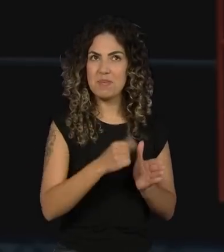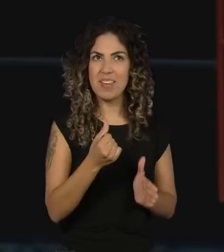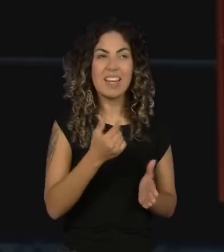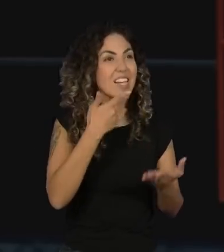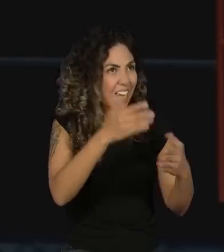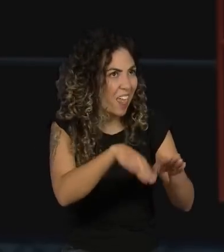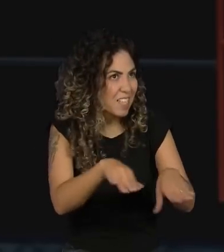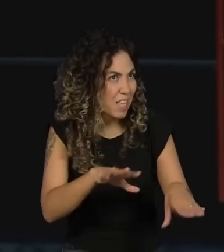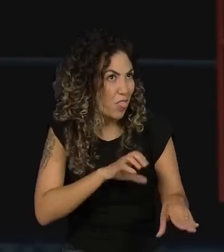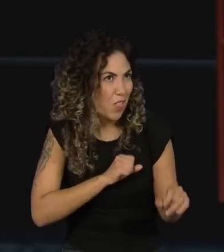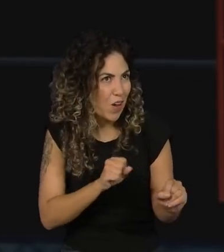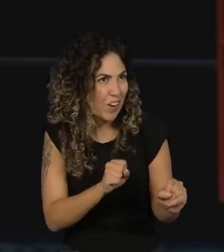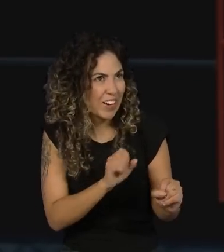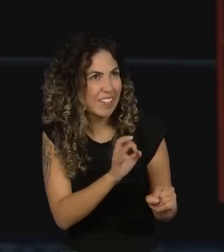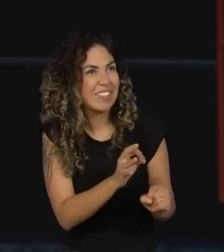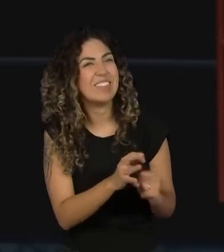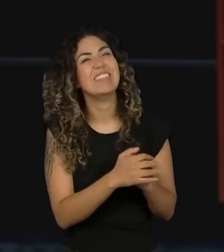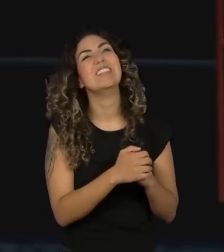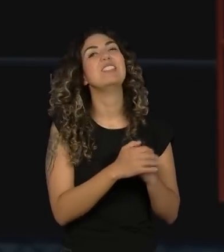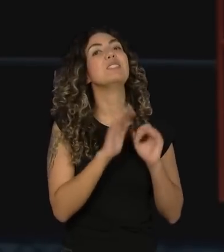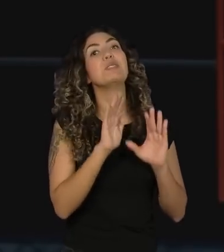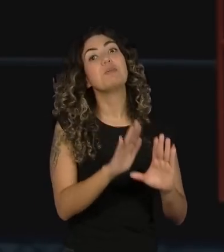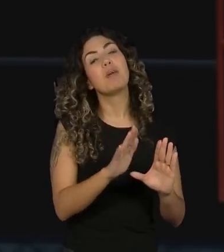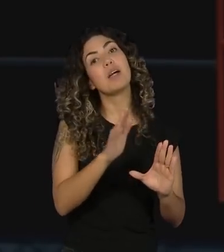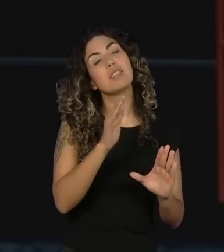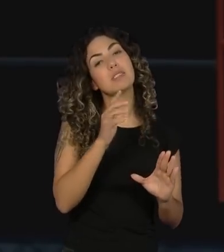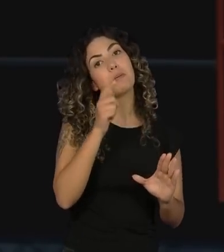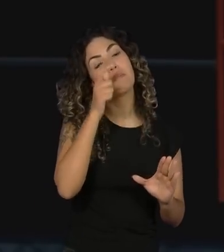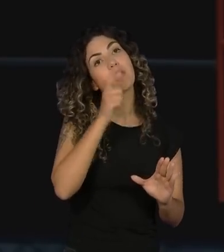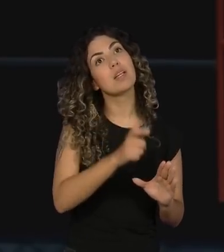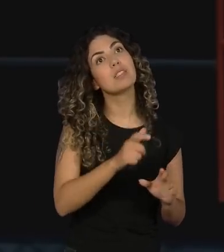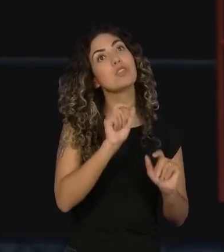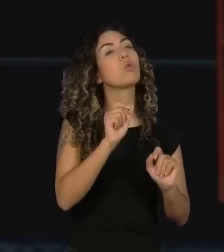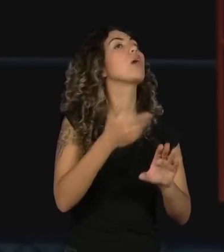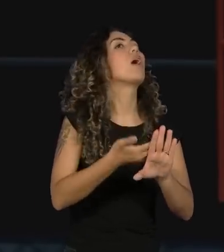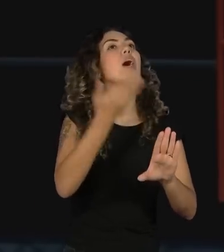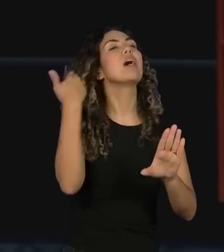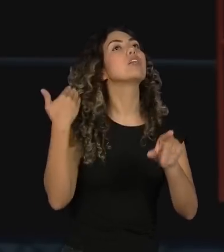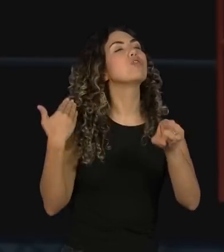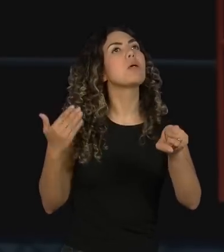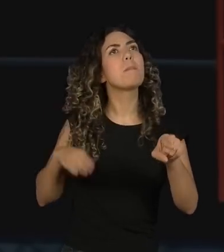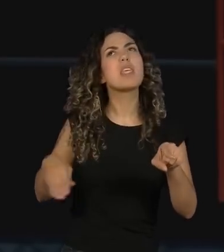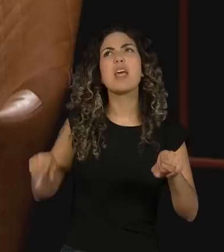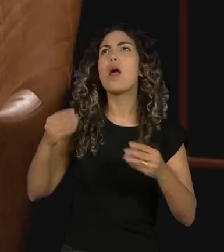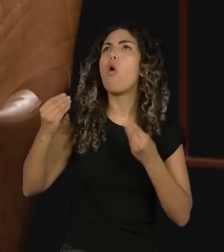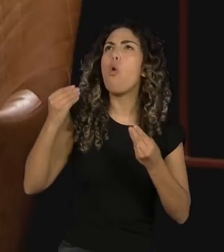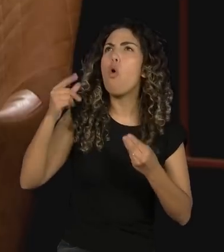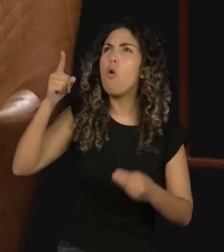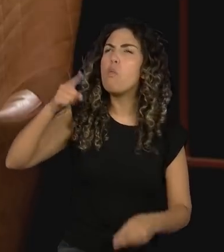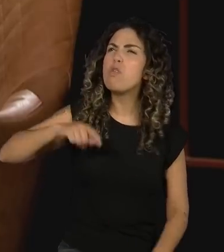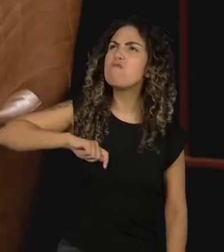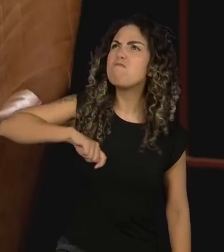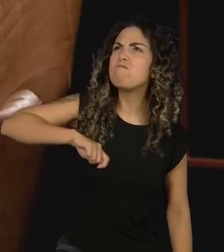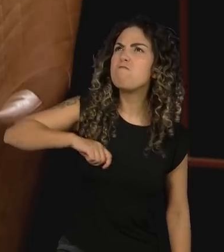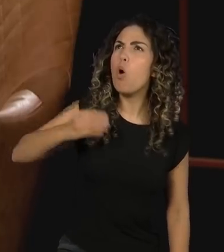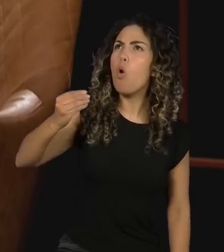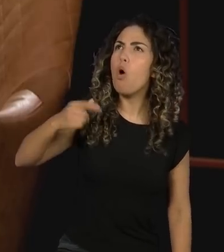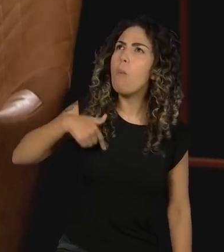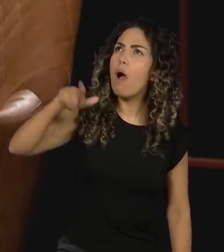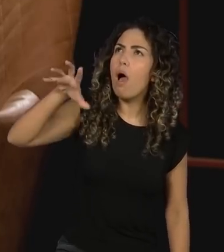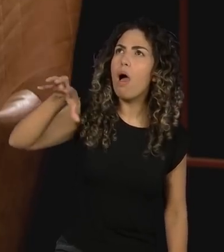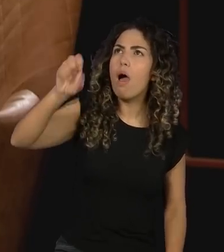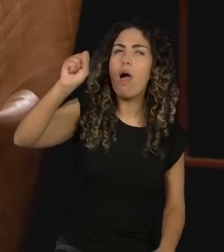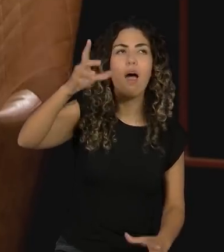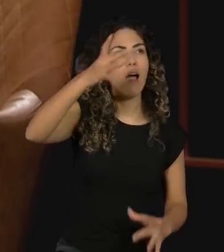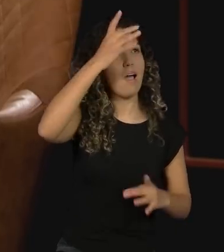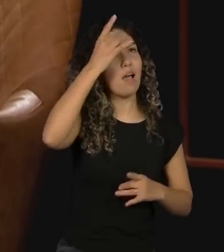né? E você se baseou em figuras autoritárias da sua infância. Foi isso, né? Todo mundo tem uma história